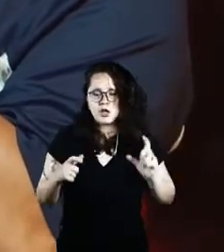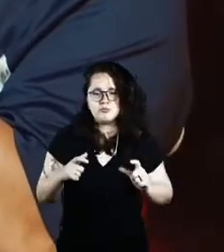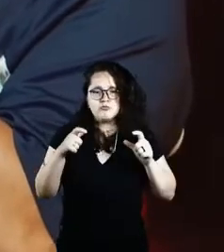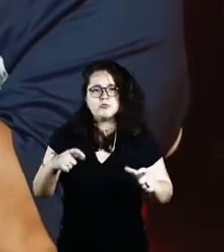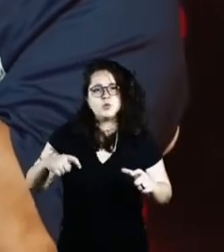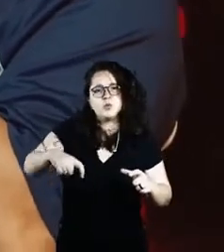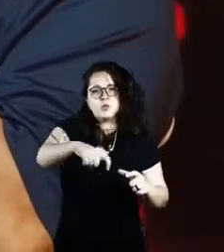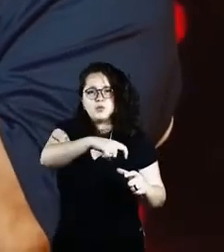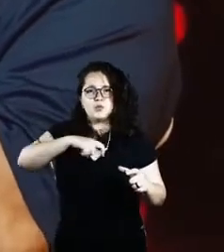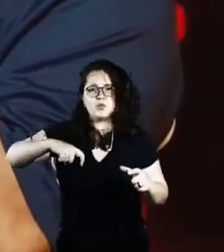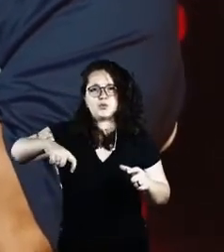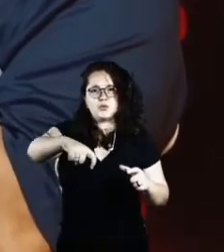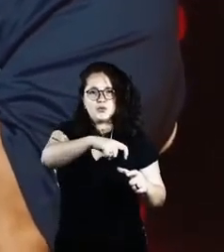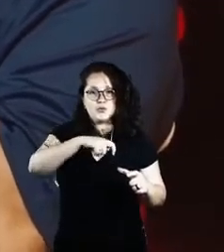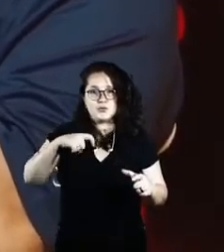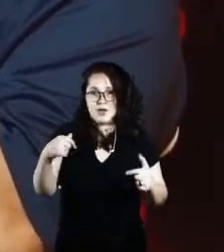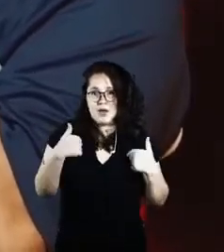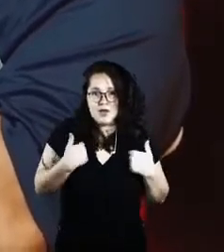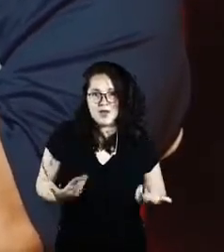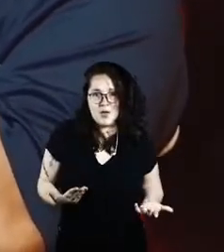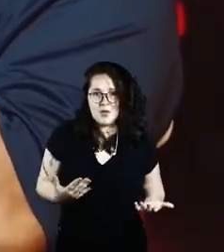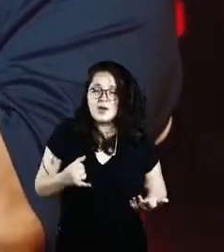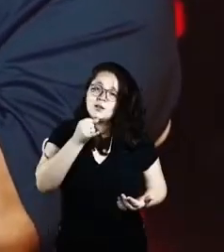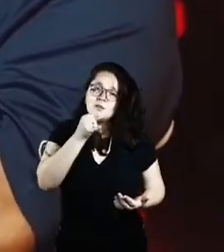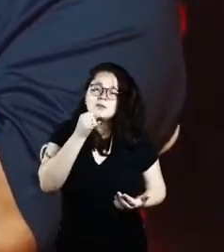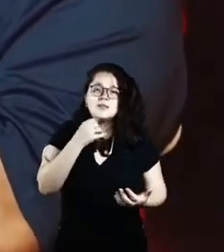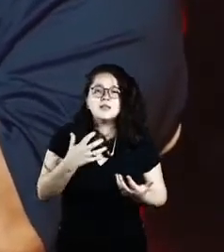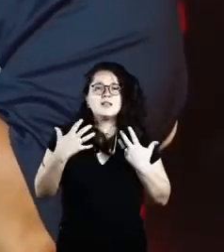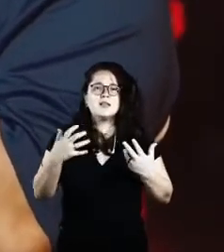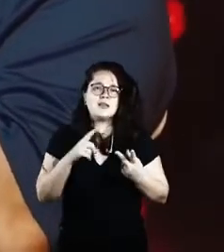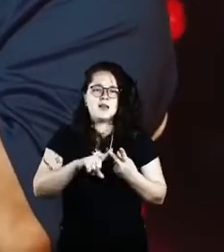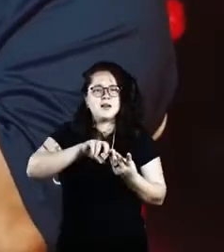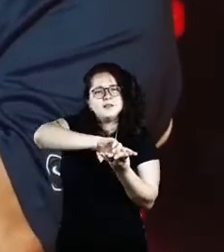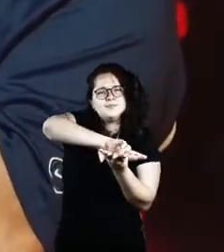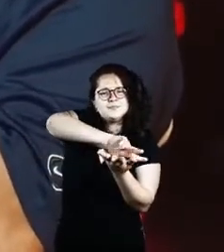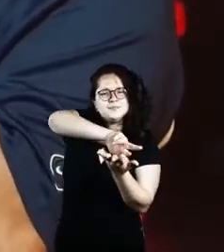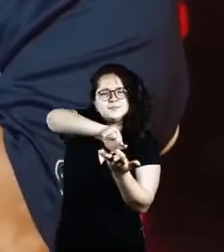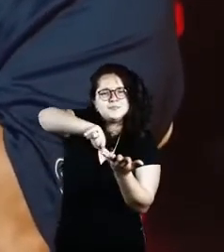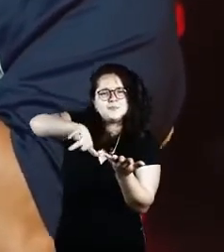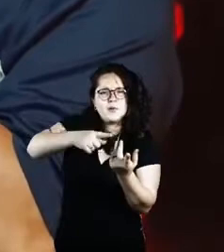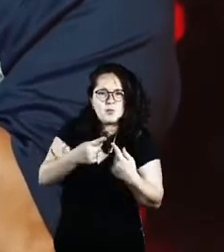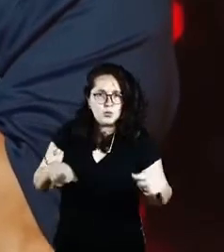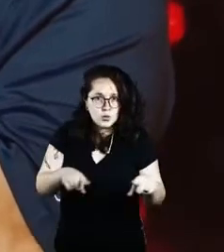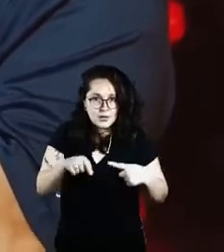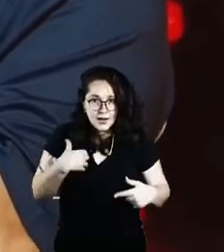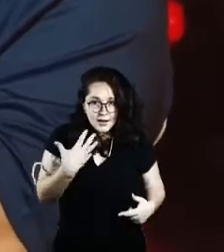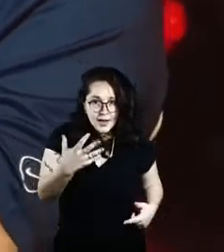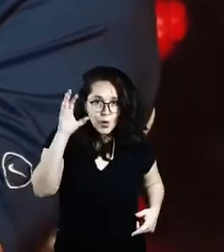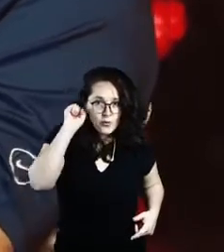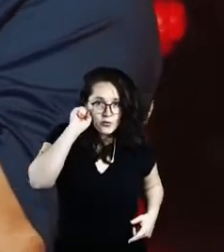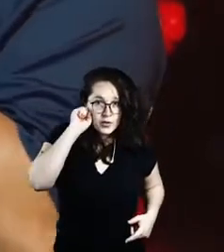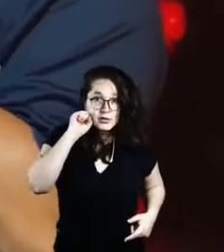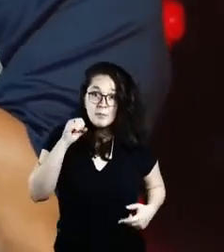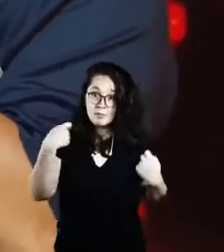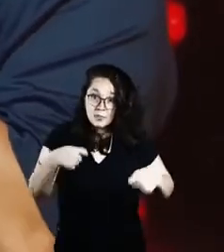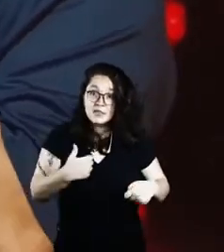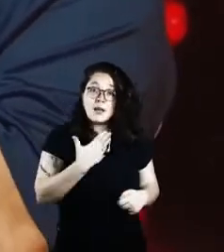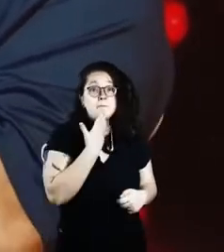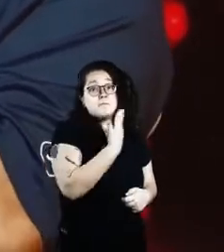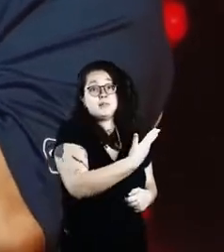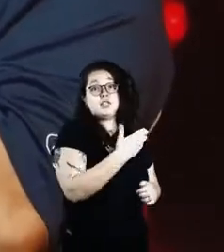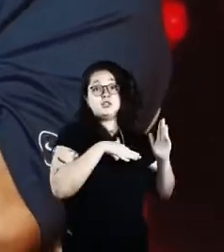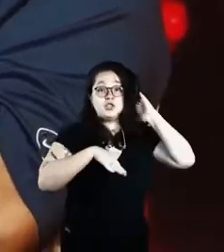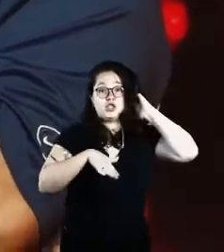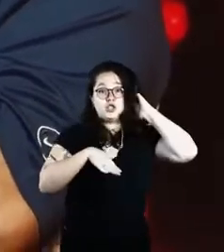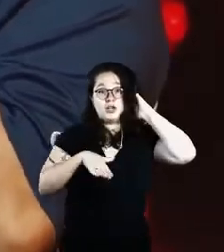ouvir a música tal do Public Enemy, do LL Cool J, de quem fosse, era o DJ. Não tinha rádio, não tinha